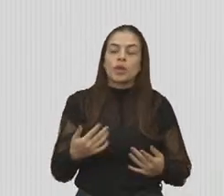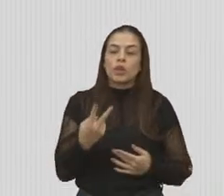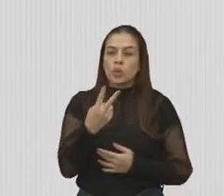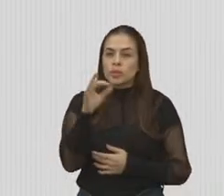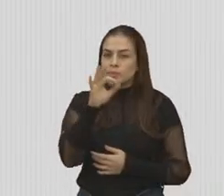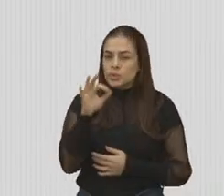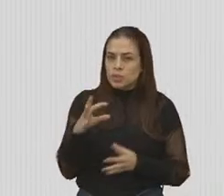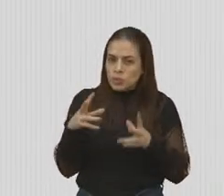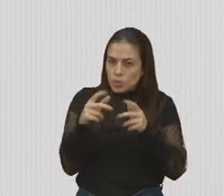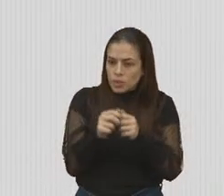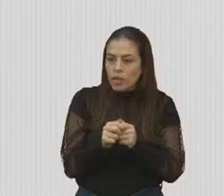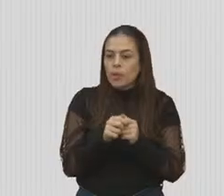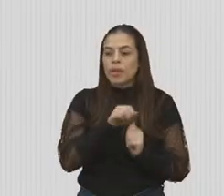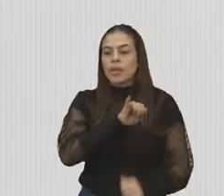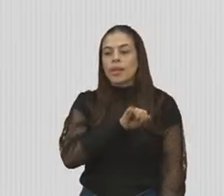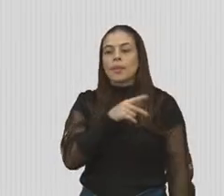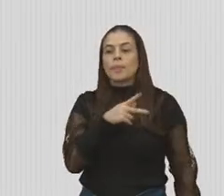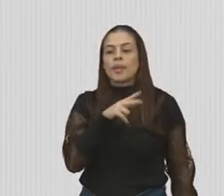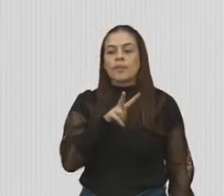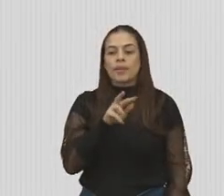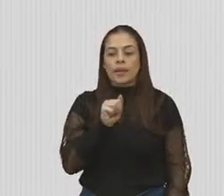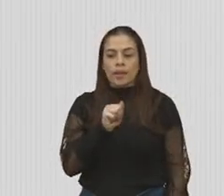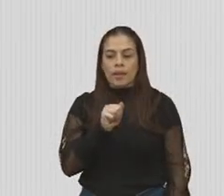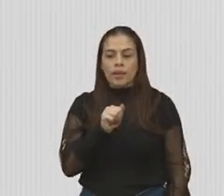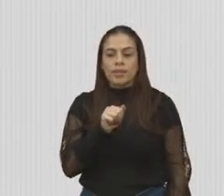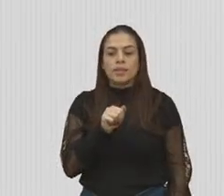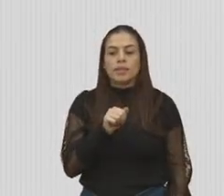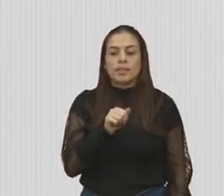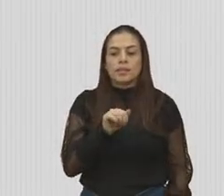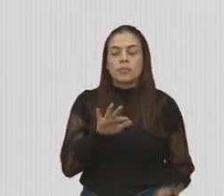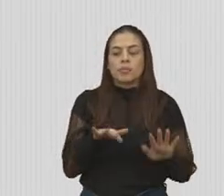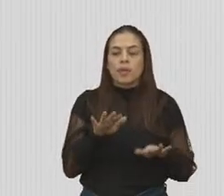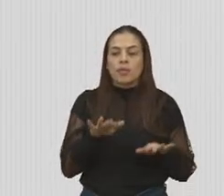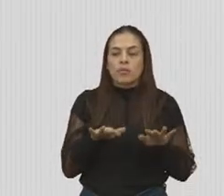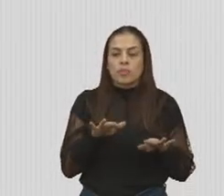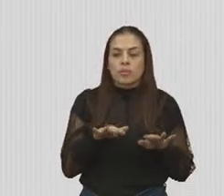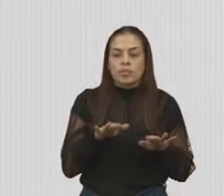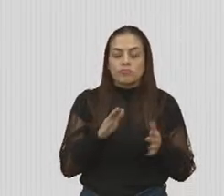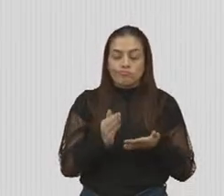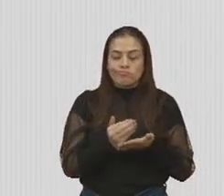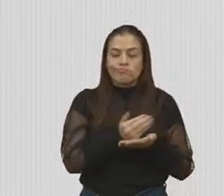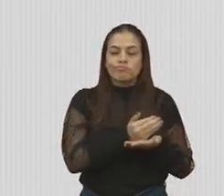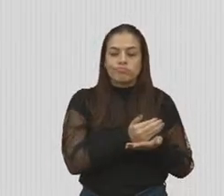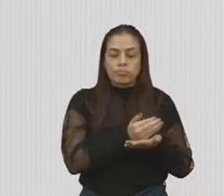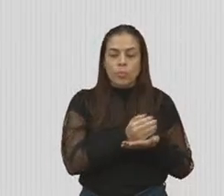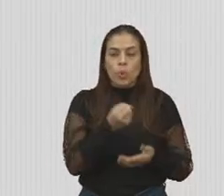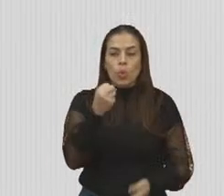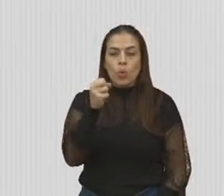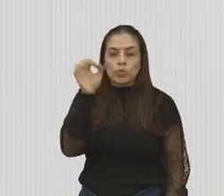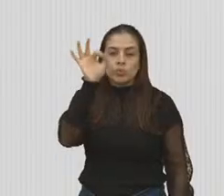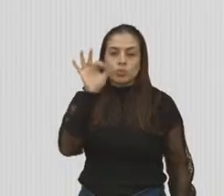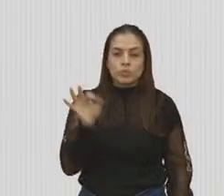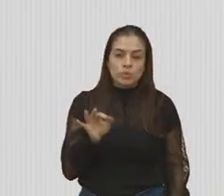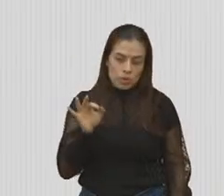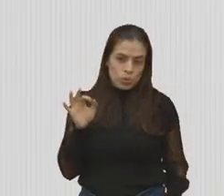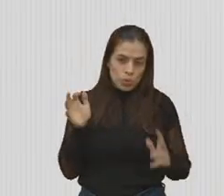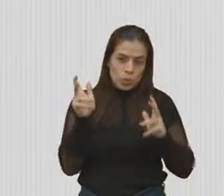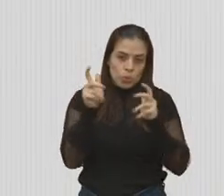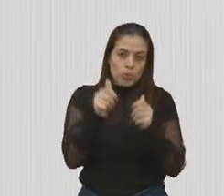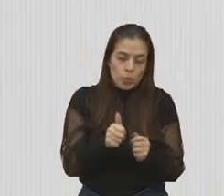E o IPVA, em torno de 72%, 72 milhões, desculpa, que é 8% da receita